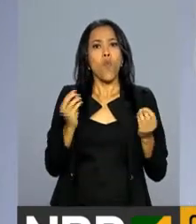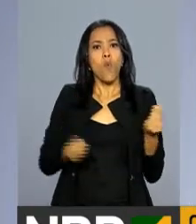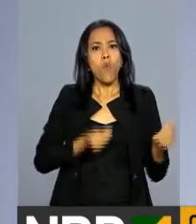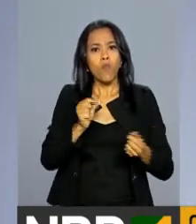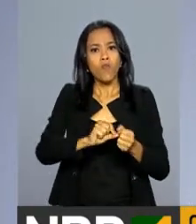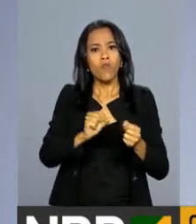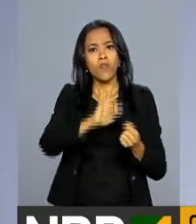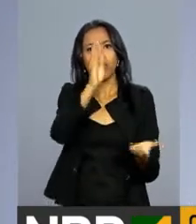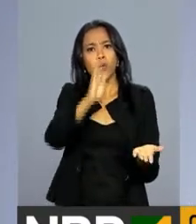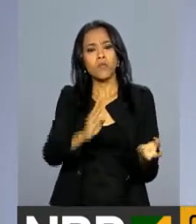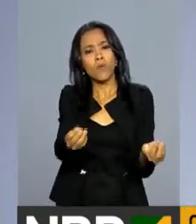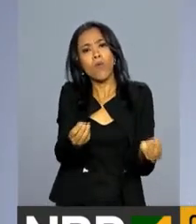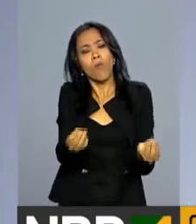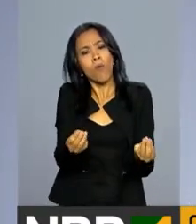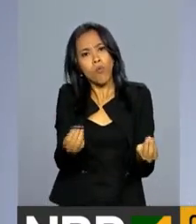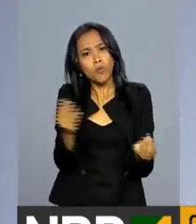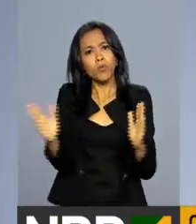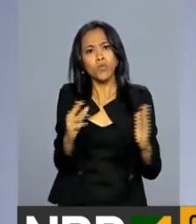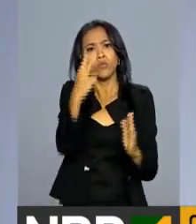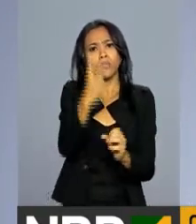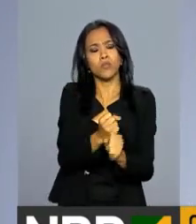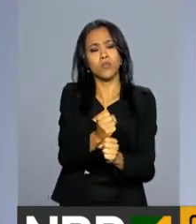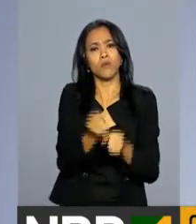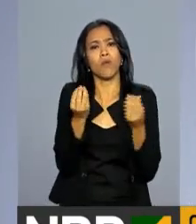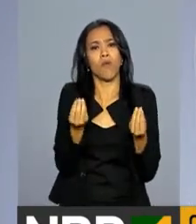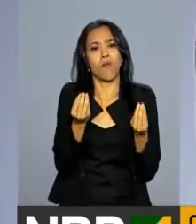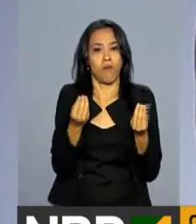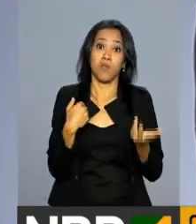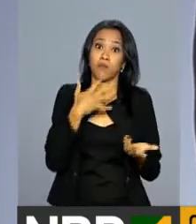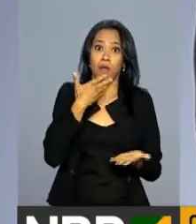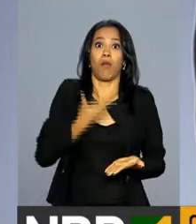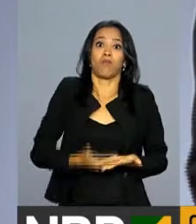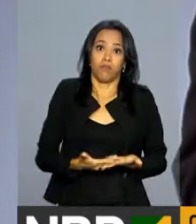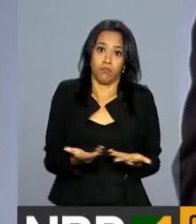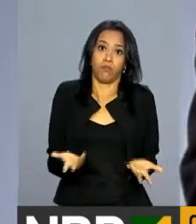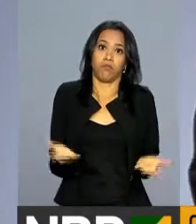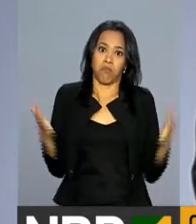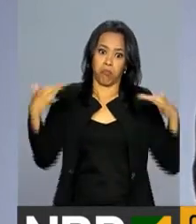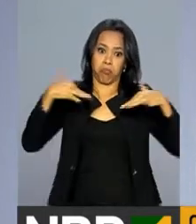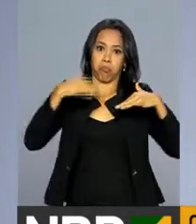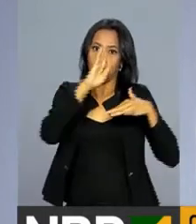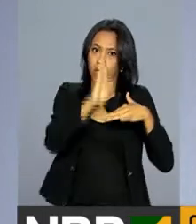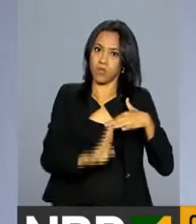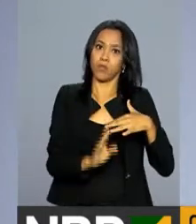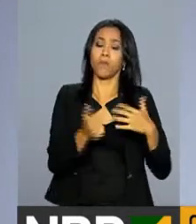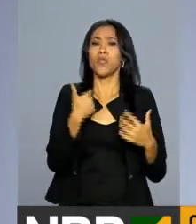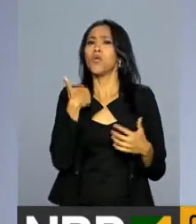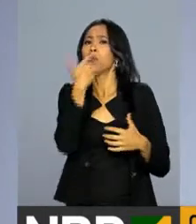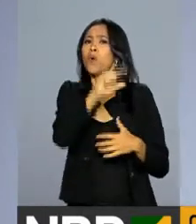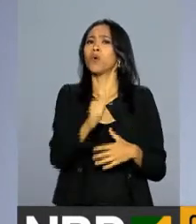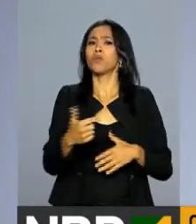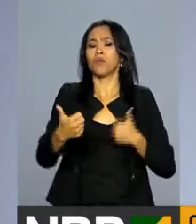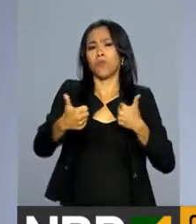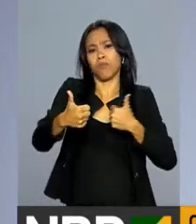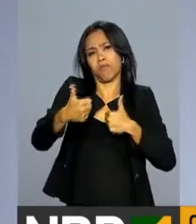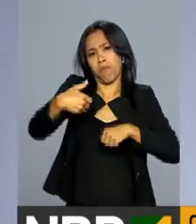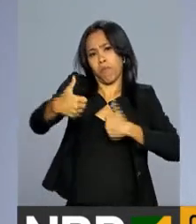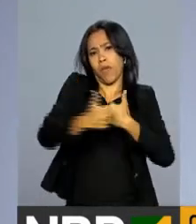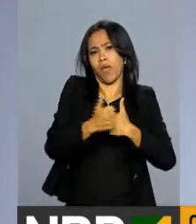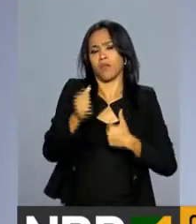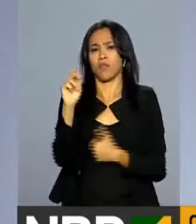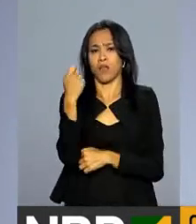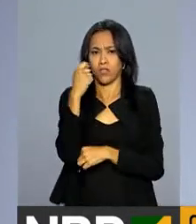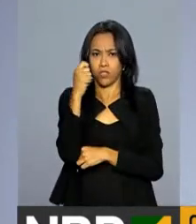dois anos não é e e quando eu pego o exemplo do país também próximo da argentina hoje está com 25%